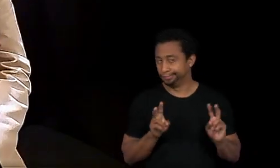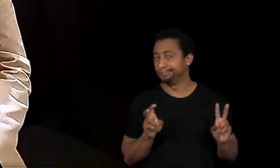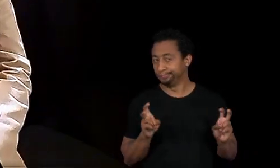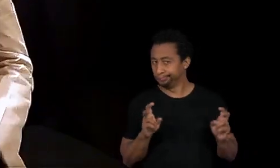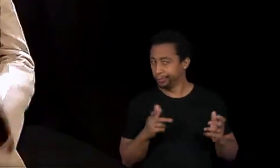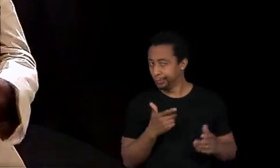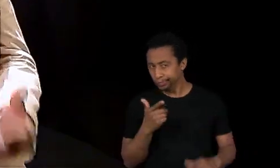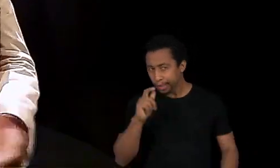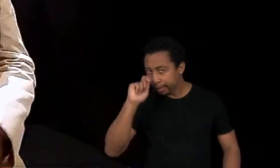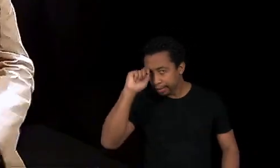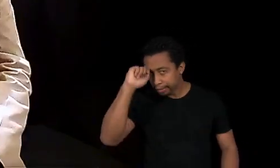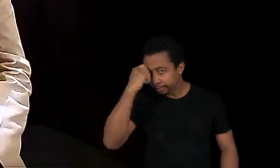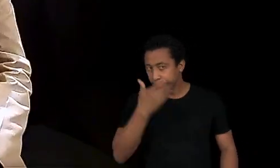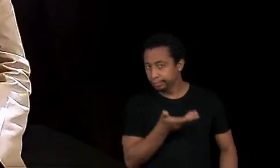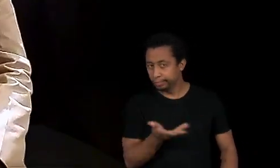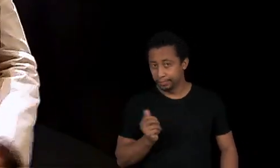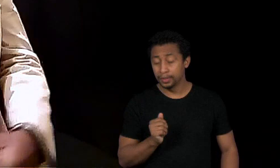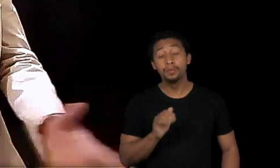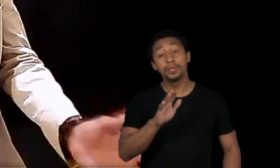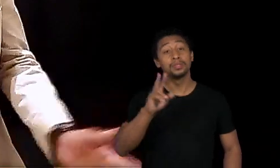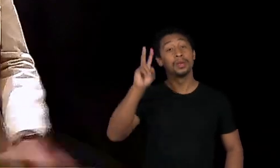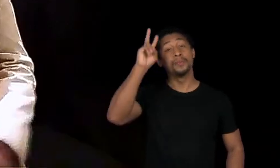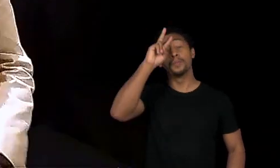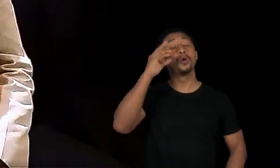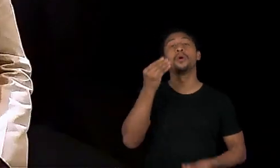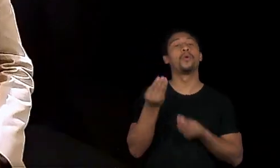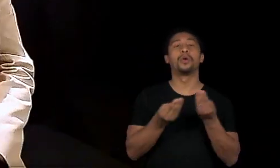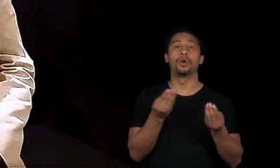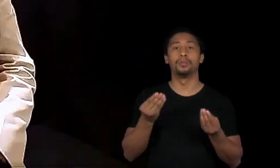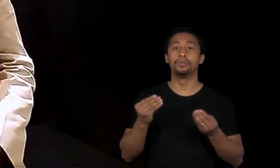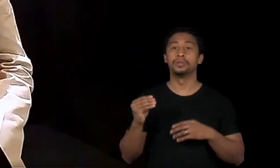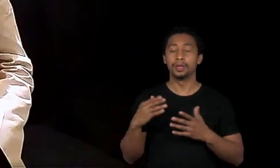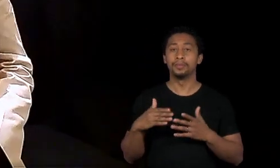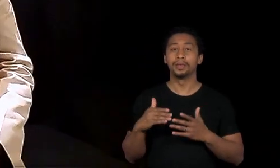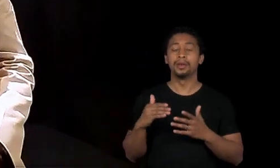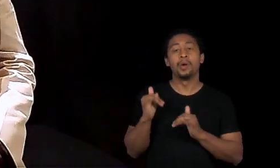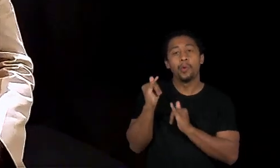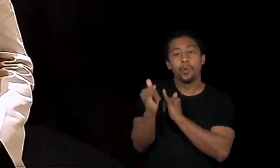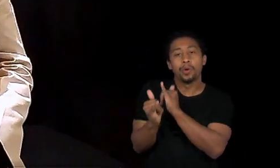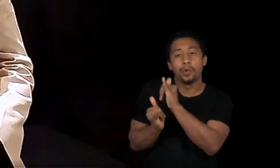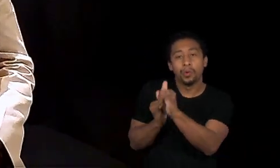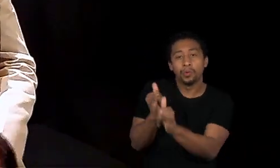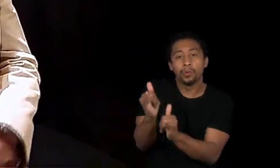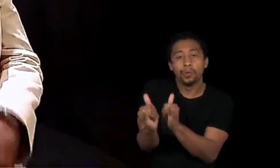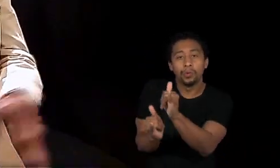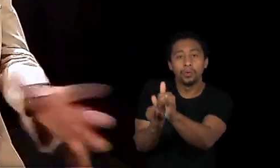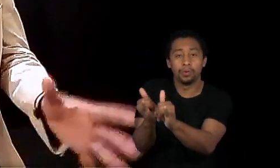memória, ela é oral, né? Os grandes griots. Então, nós resolvemos fazer o que a gente